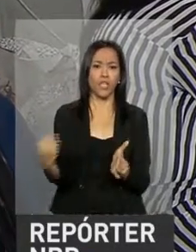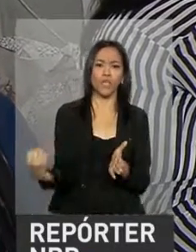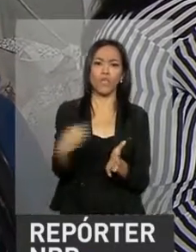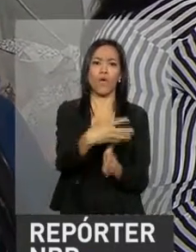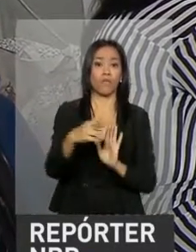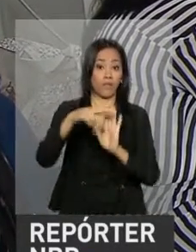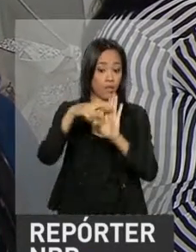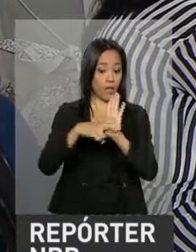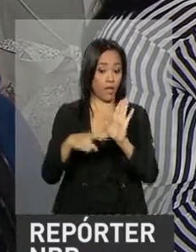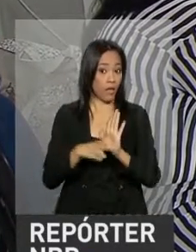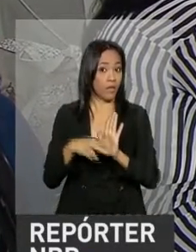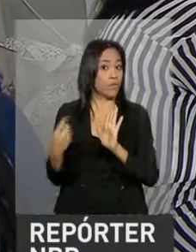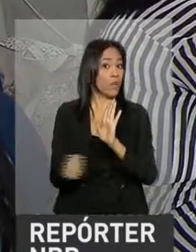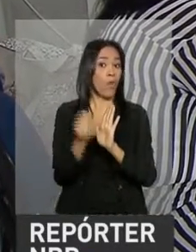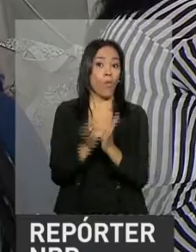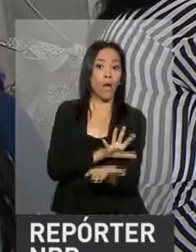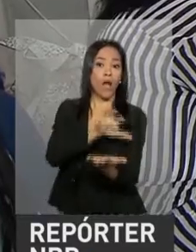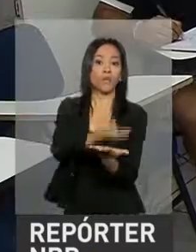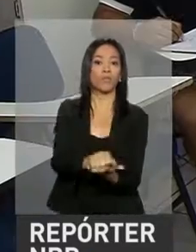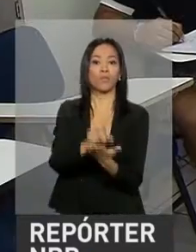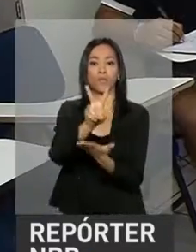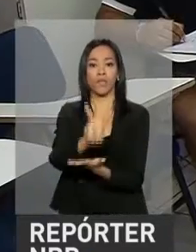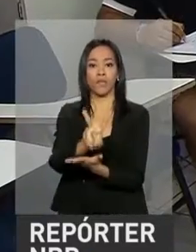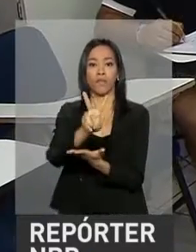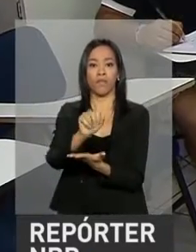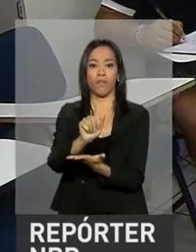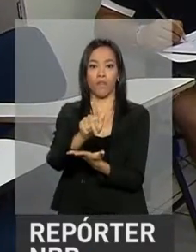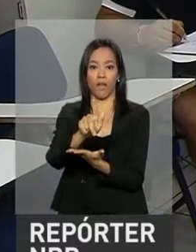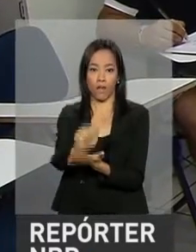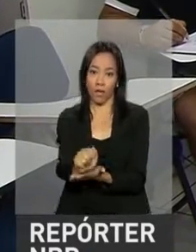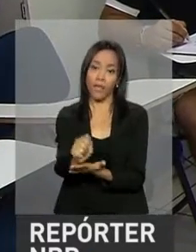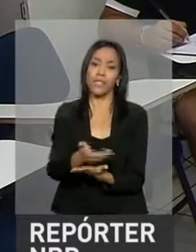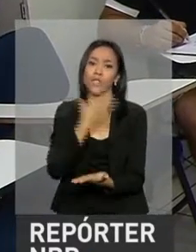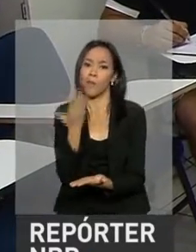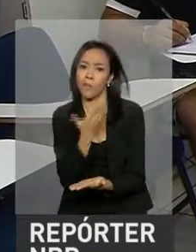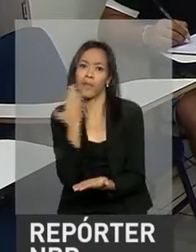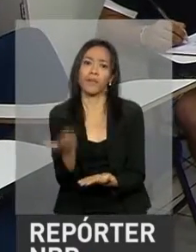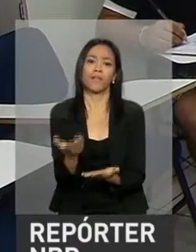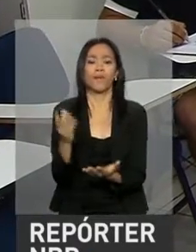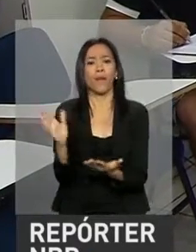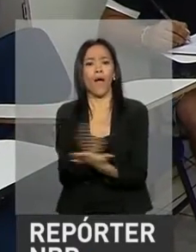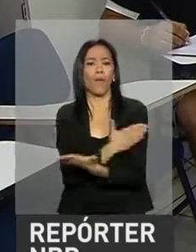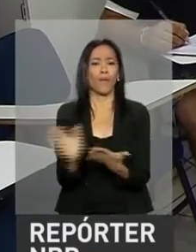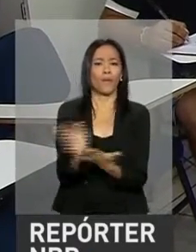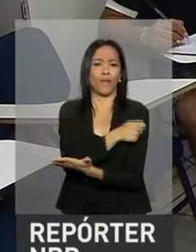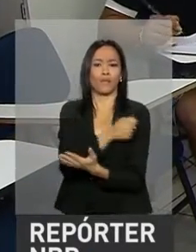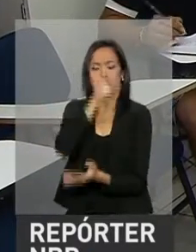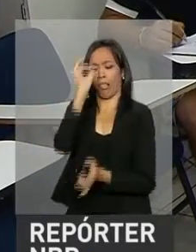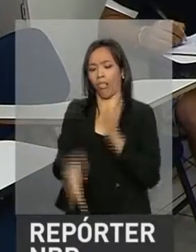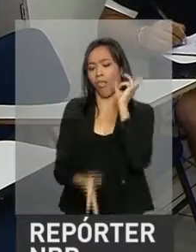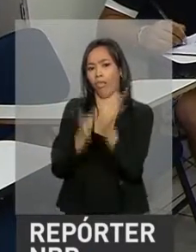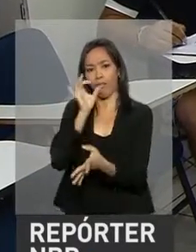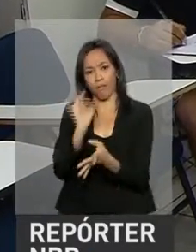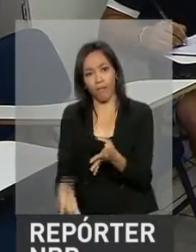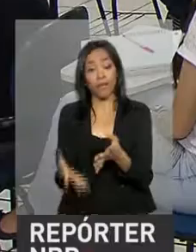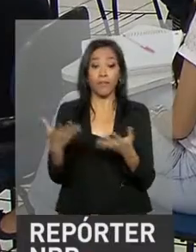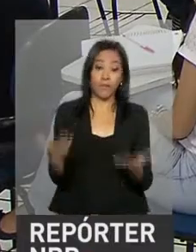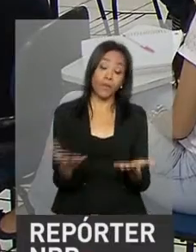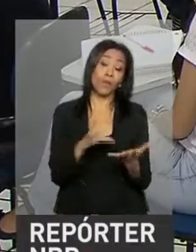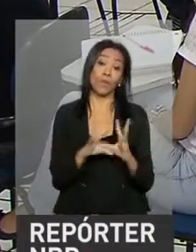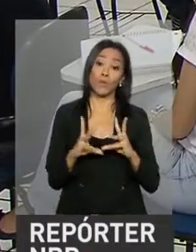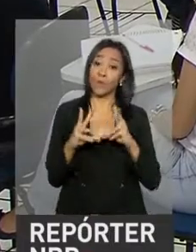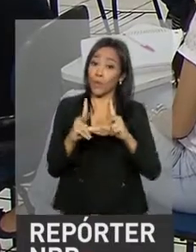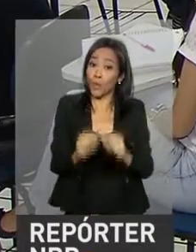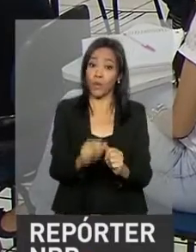regras para a ocupação de vagas que estão sobrando aí pela desistência dos alunos agora todas as vagas